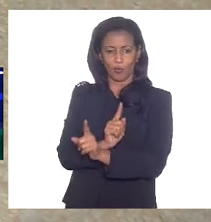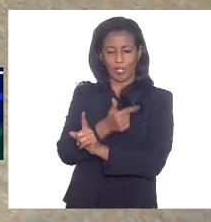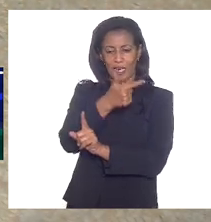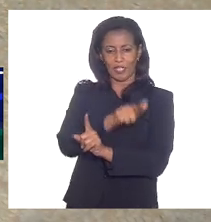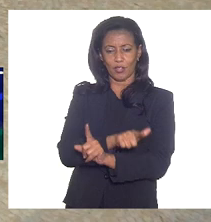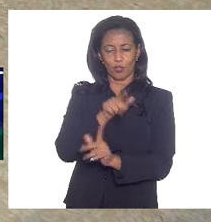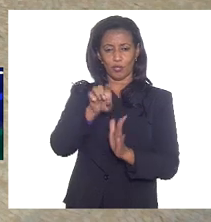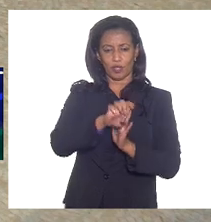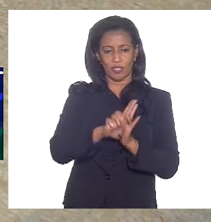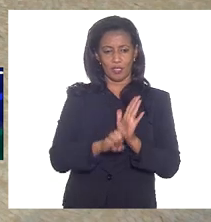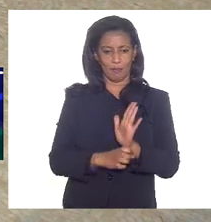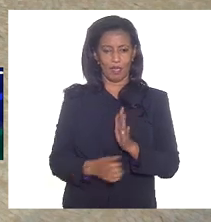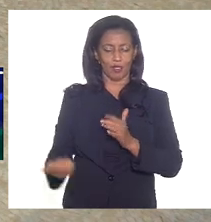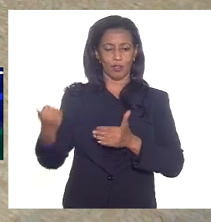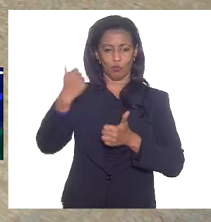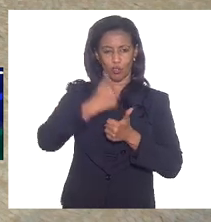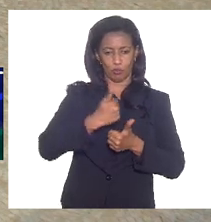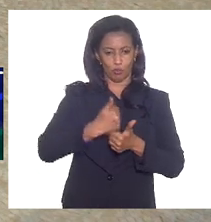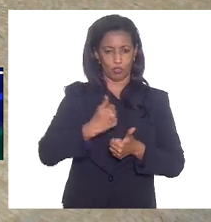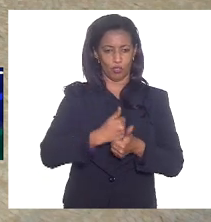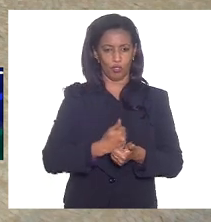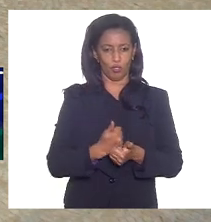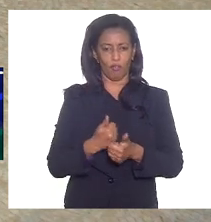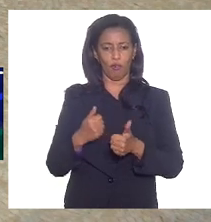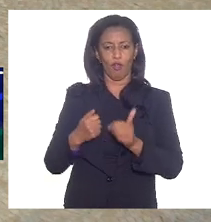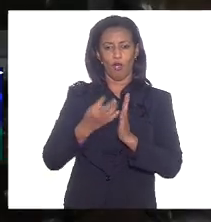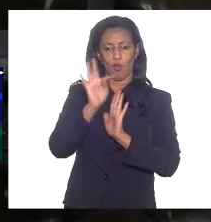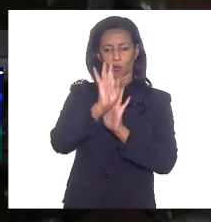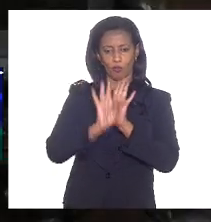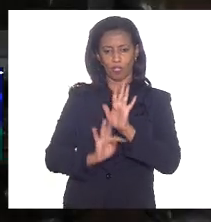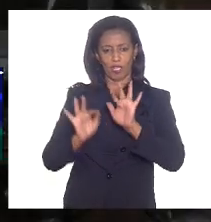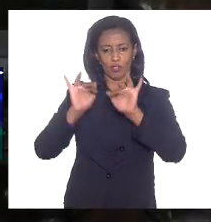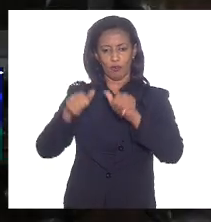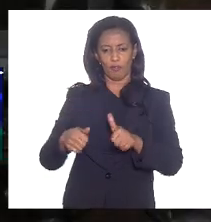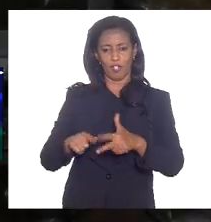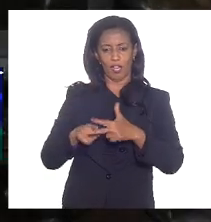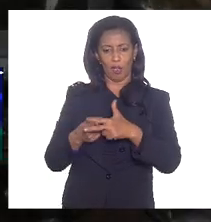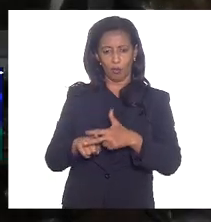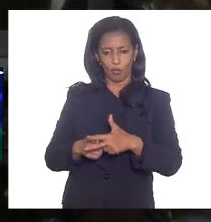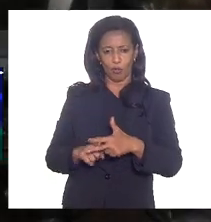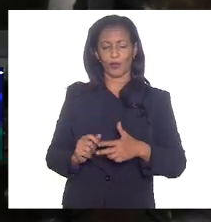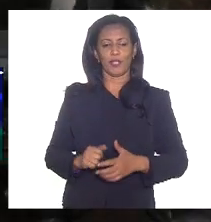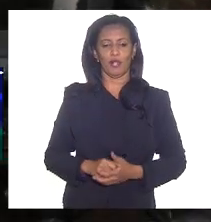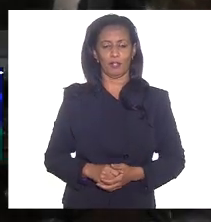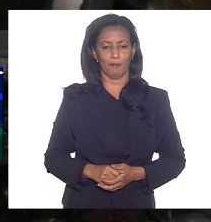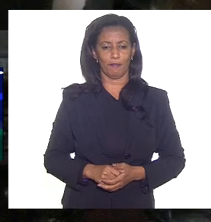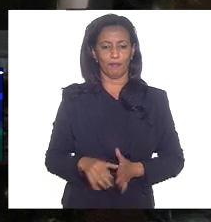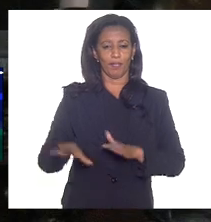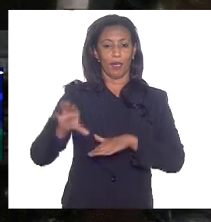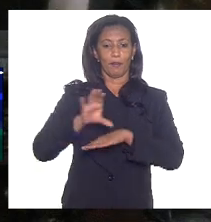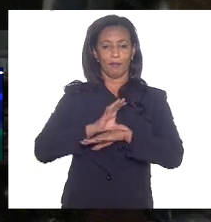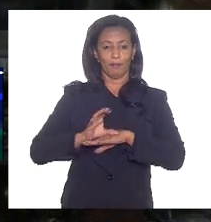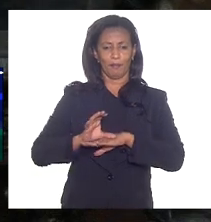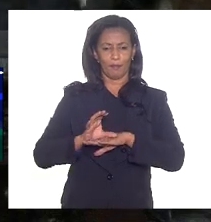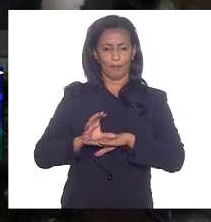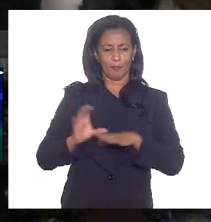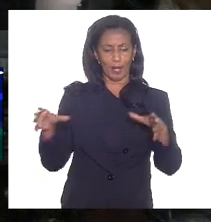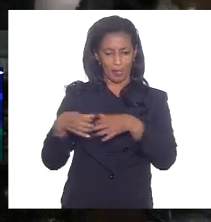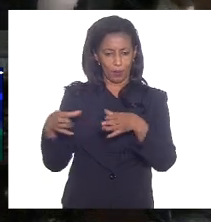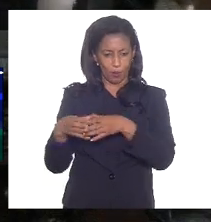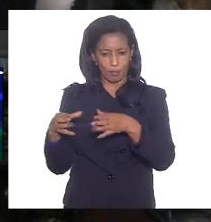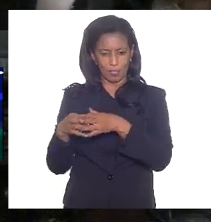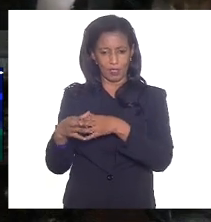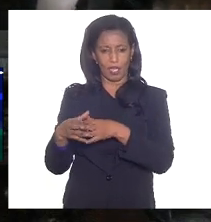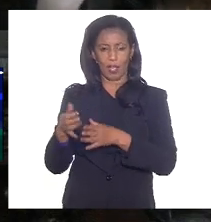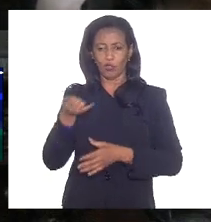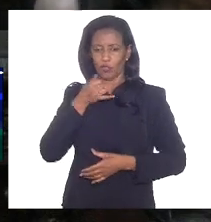emendas, concluindo por substitutivo, pedindo forma final de redação. Presidência, defere a pedido de Vossa Excelência. Pela Comissão de Minas e Energia,